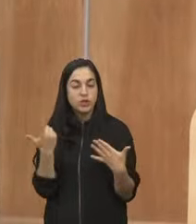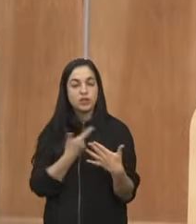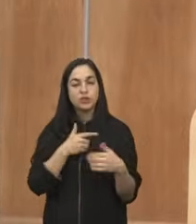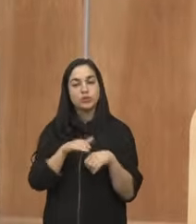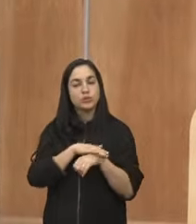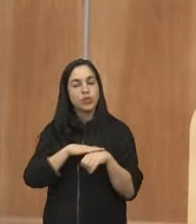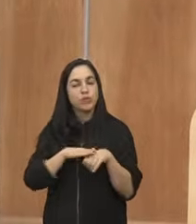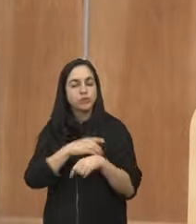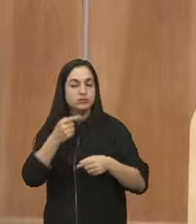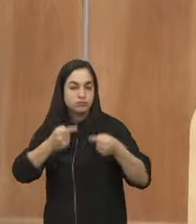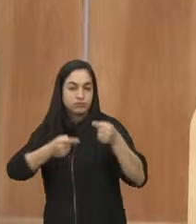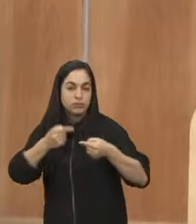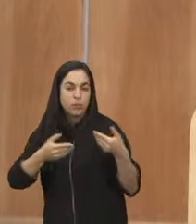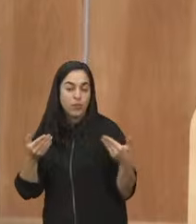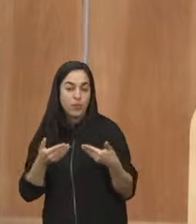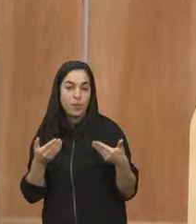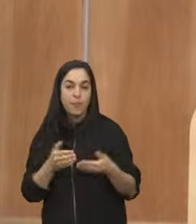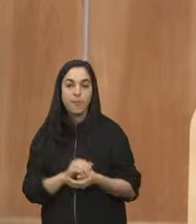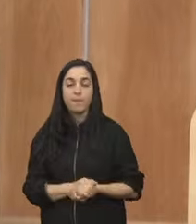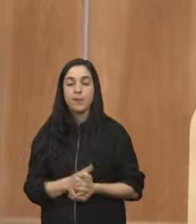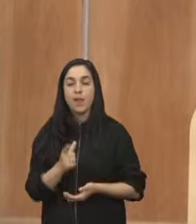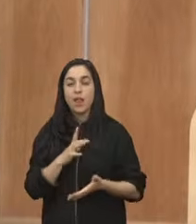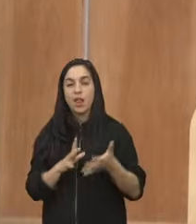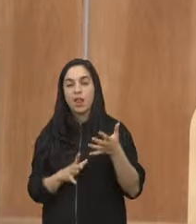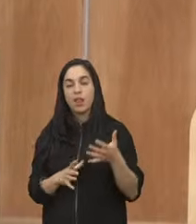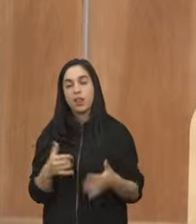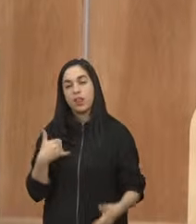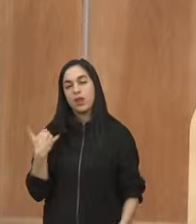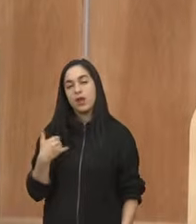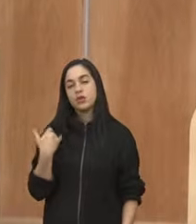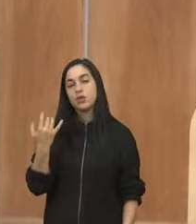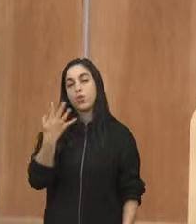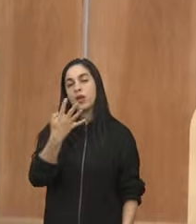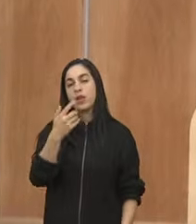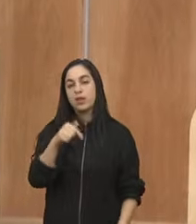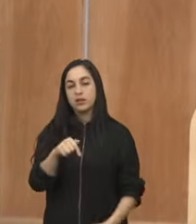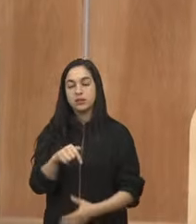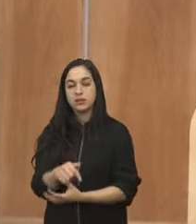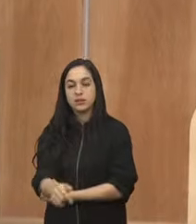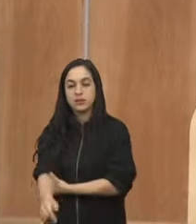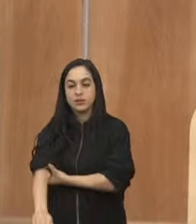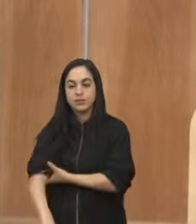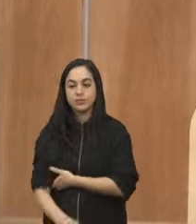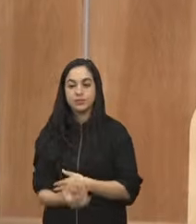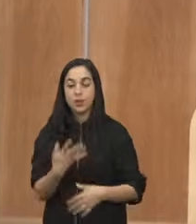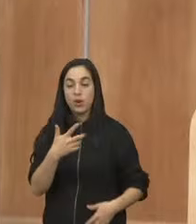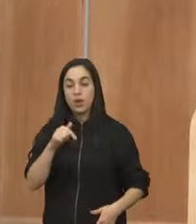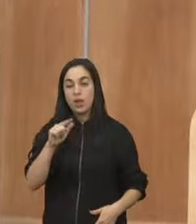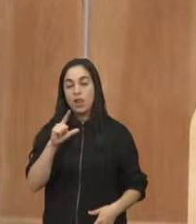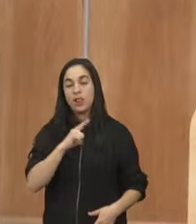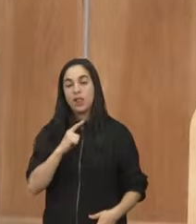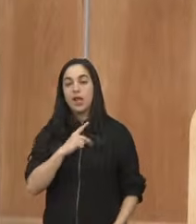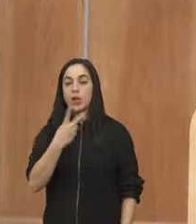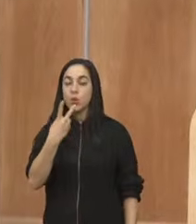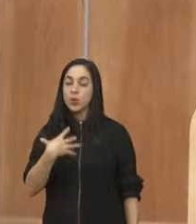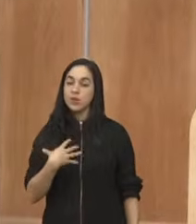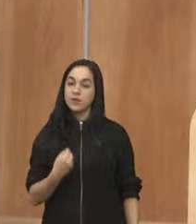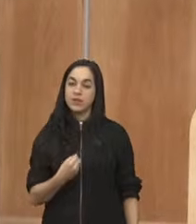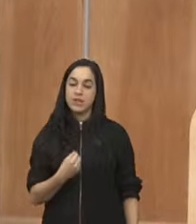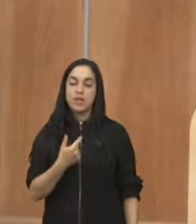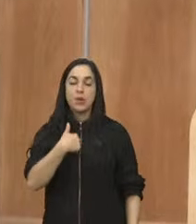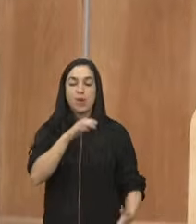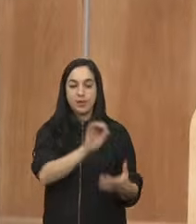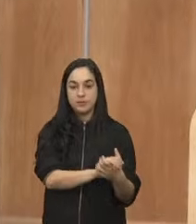aqui. Estou com 47 anos de idade, sou casado, tenho 2 filhas, uma